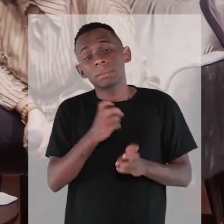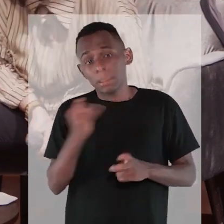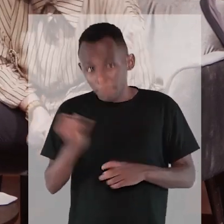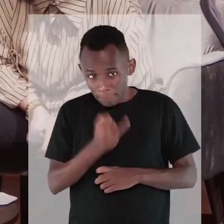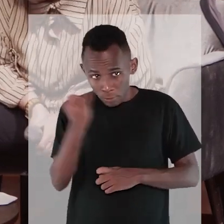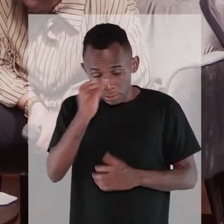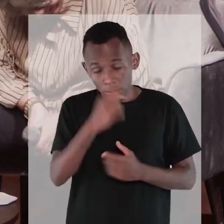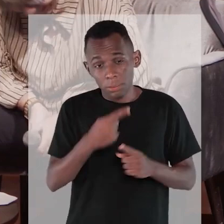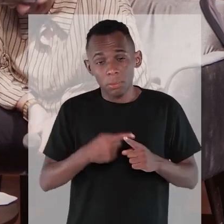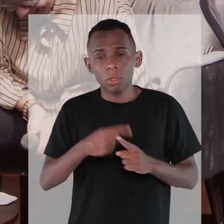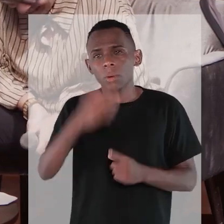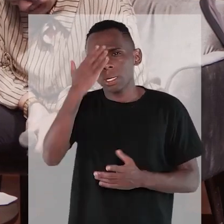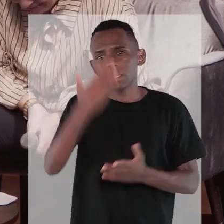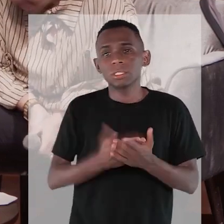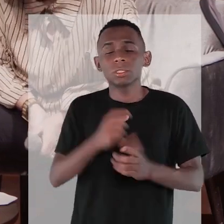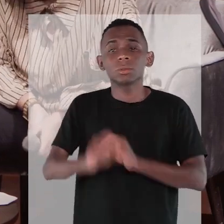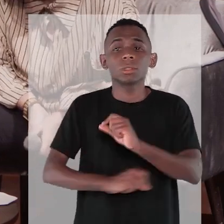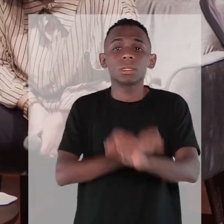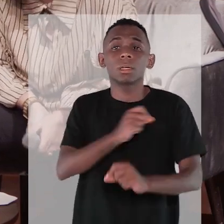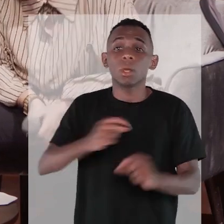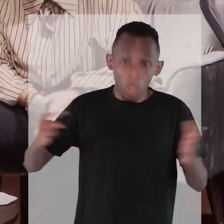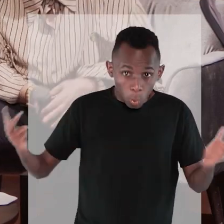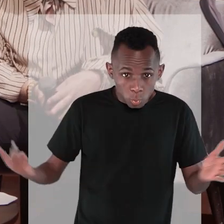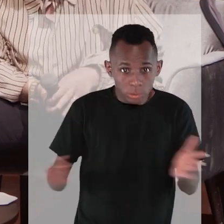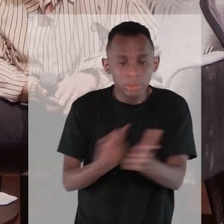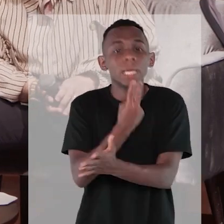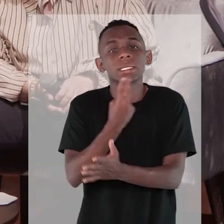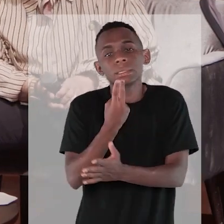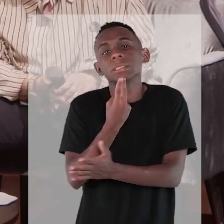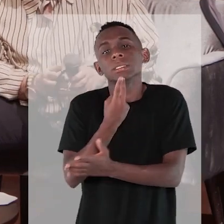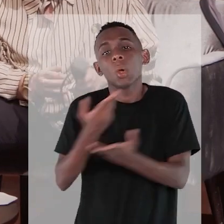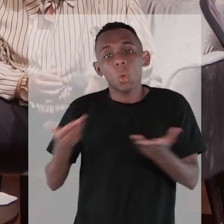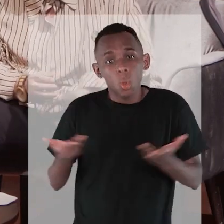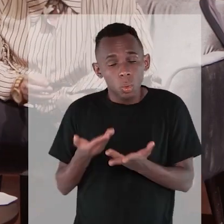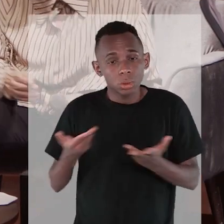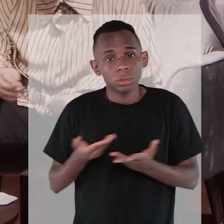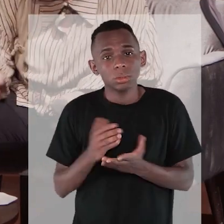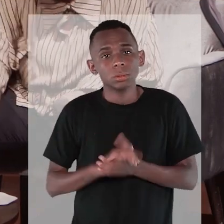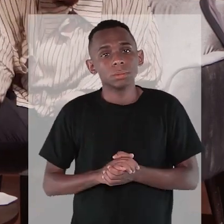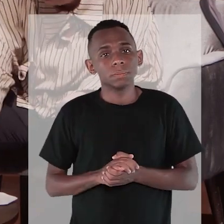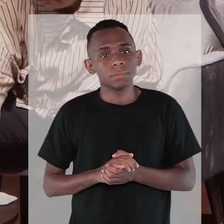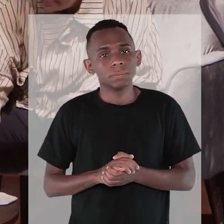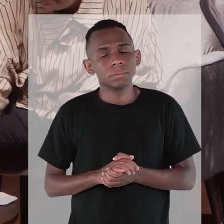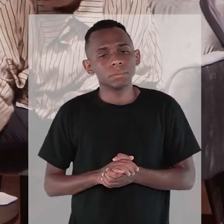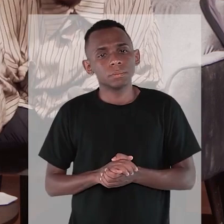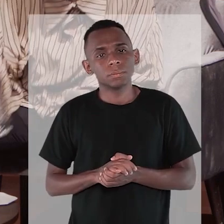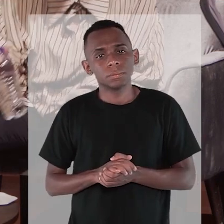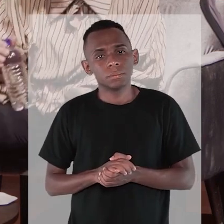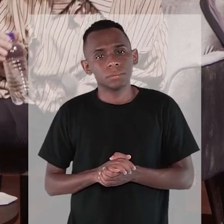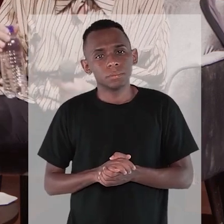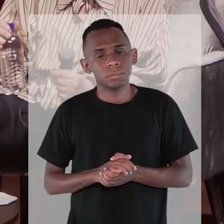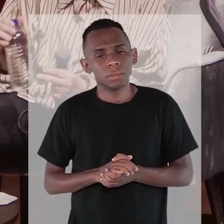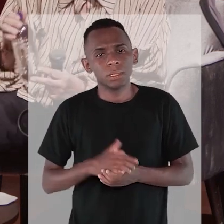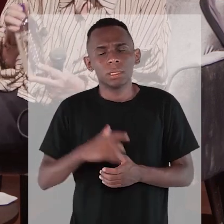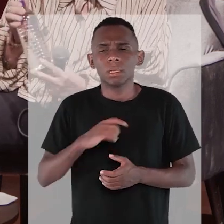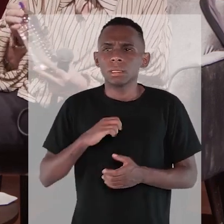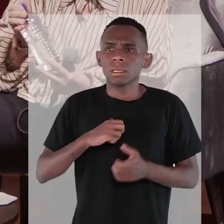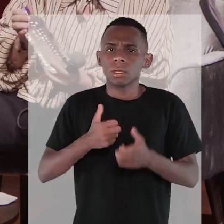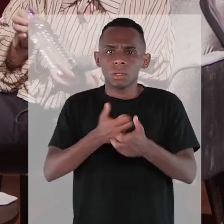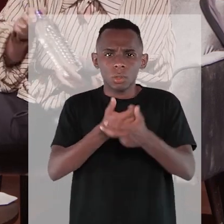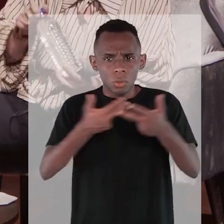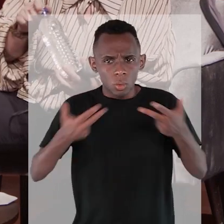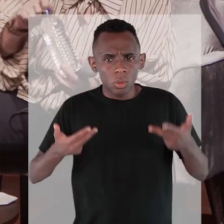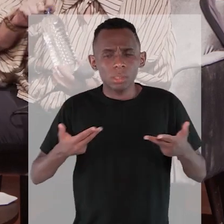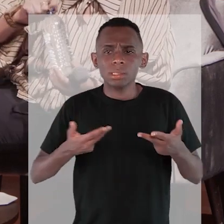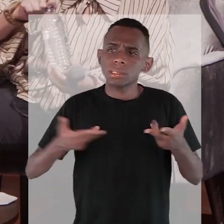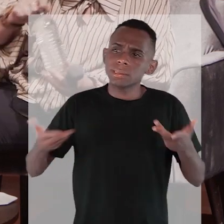uma coisa da realidade que por isso que é o nosso olhar triplo, né? Há algo que instiga a pensar quais